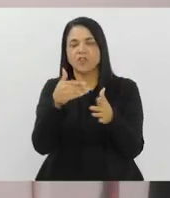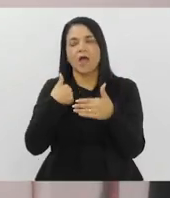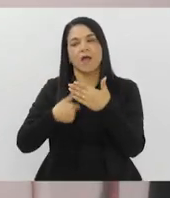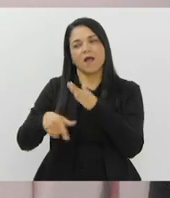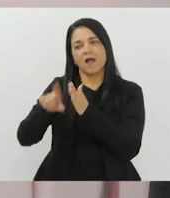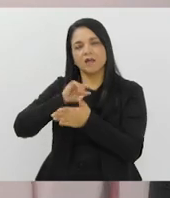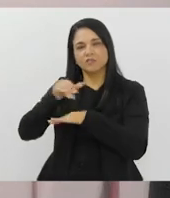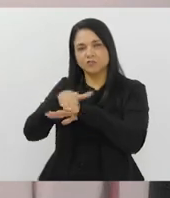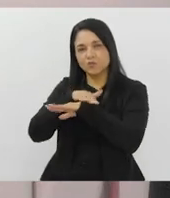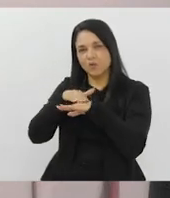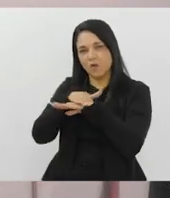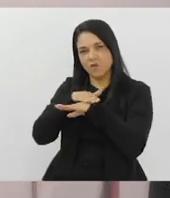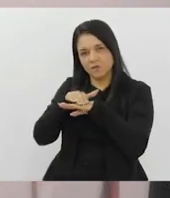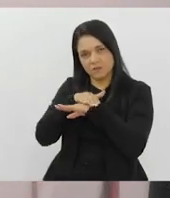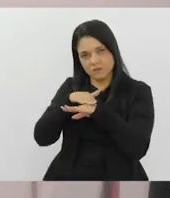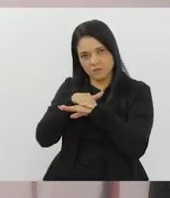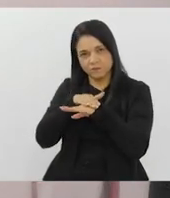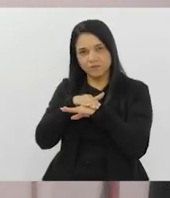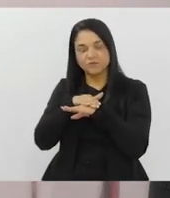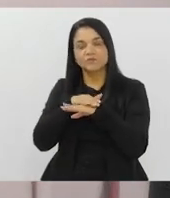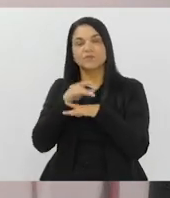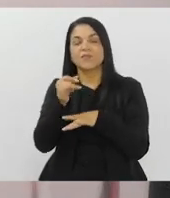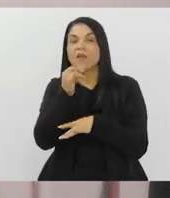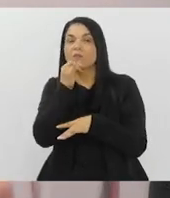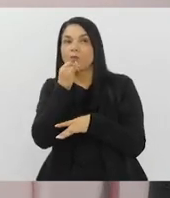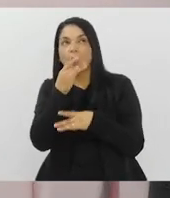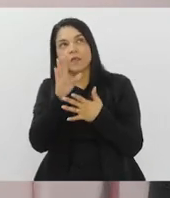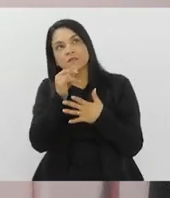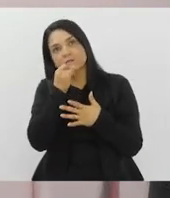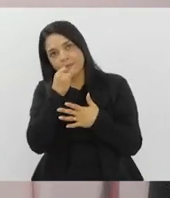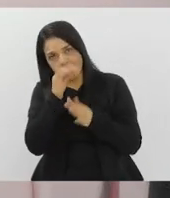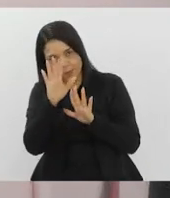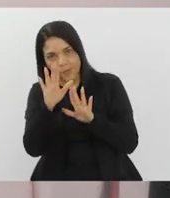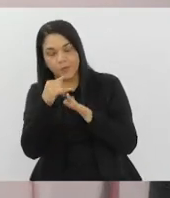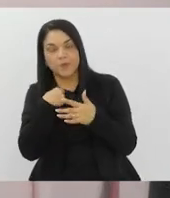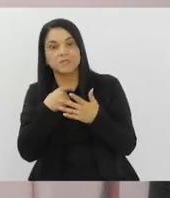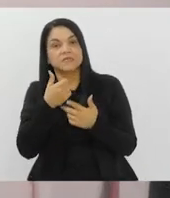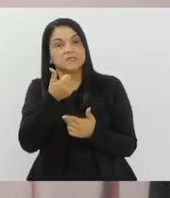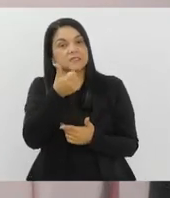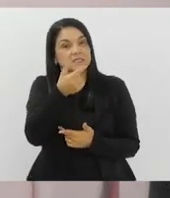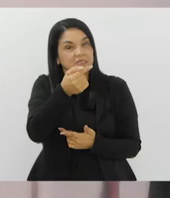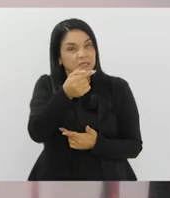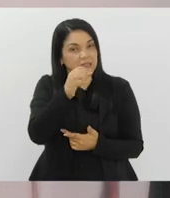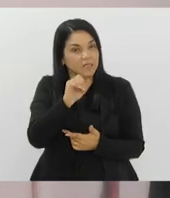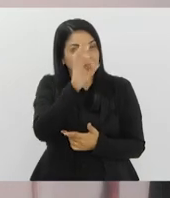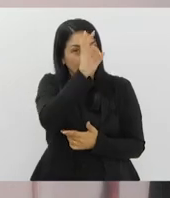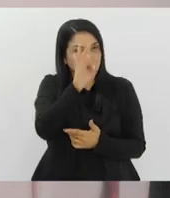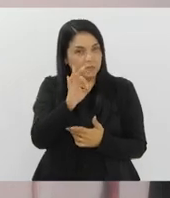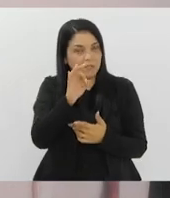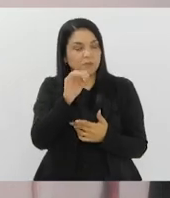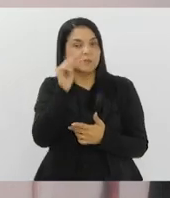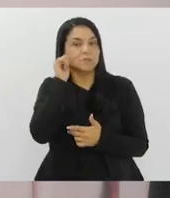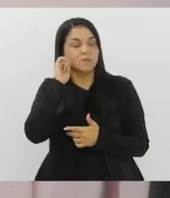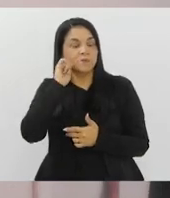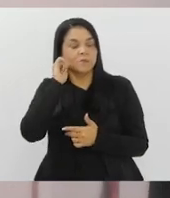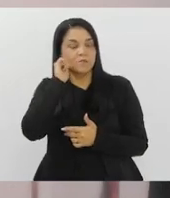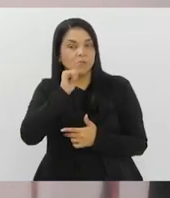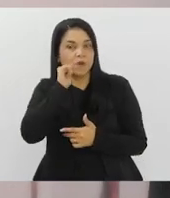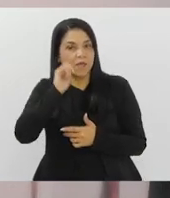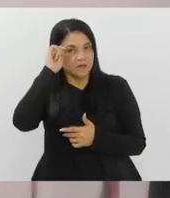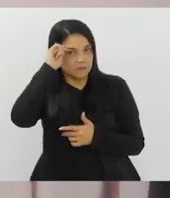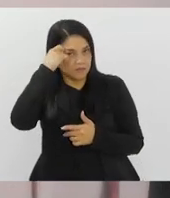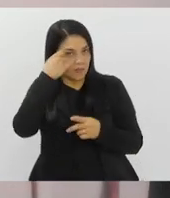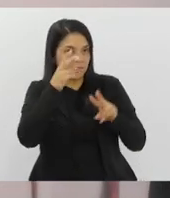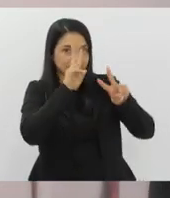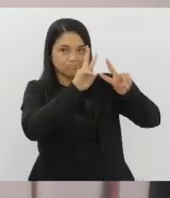aqui desde o início, né? Não é à toa, por exemplo, que mais de 60% das mulheres encarceradas são mulheres negras, né?